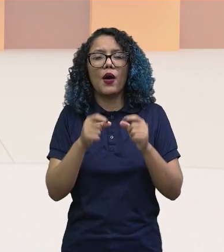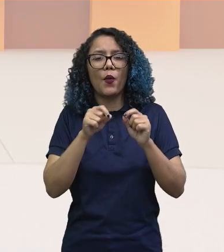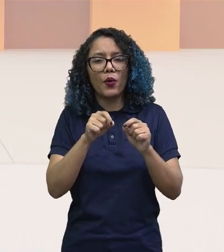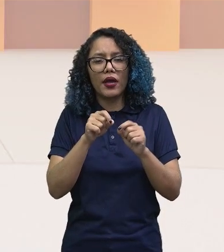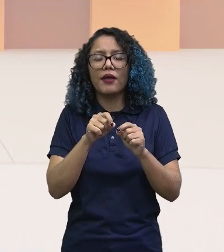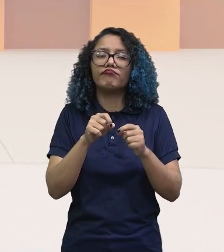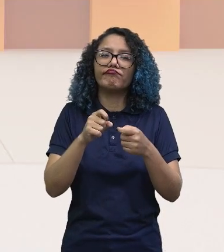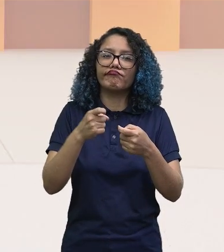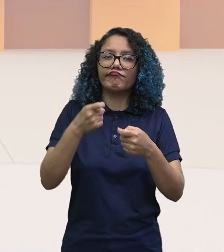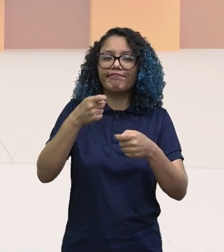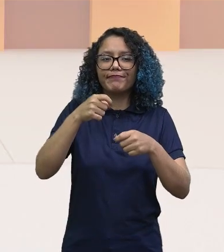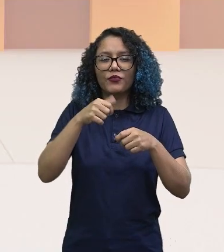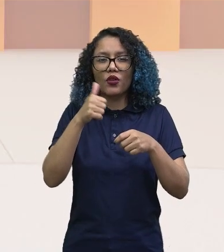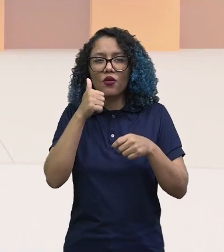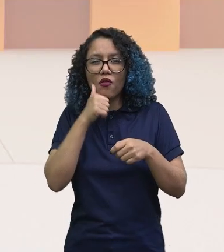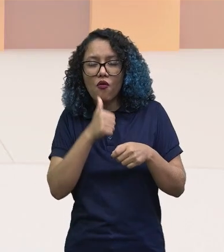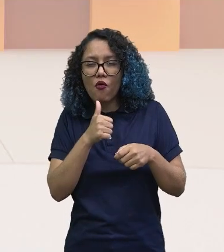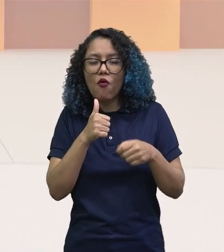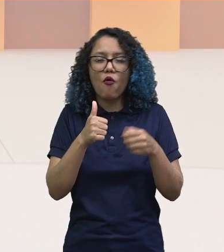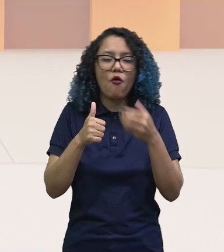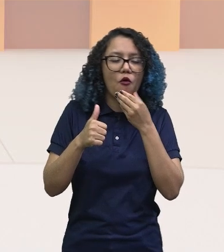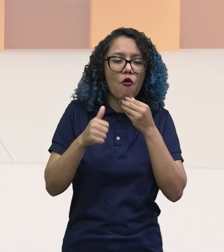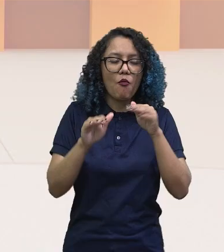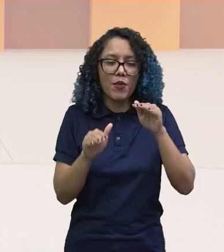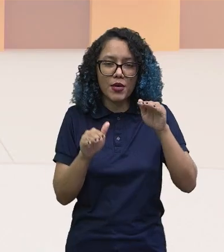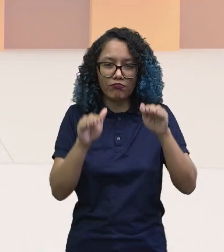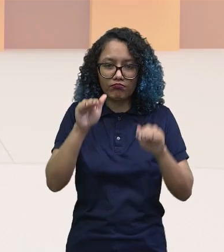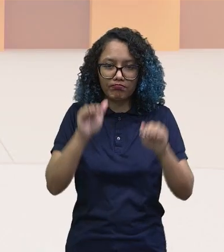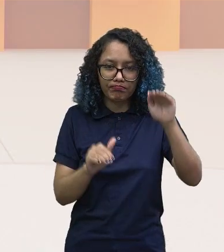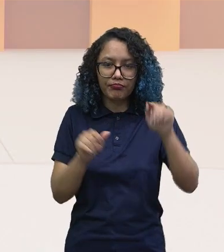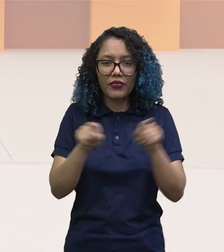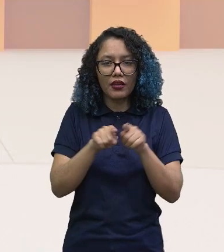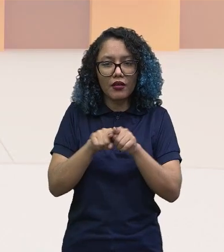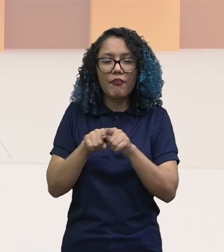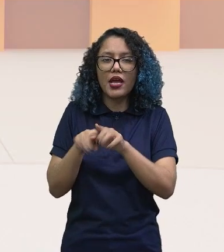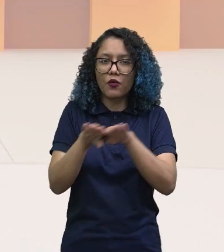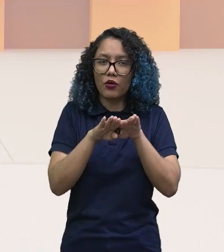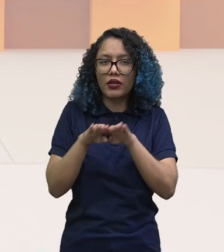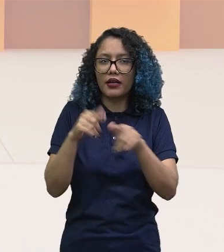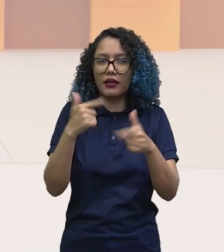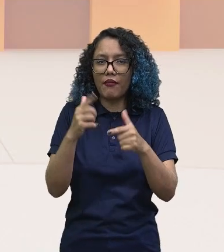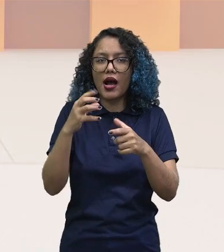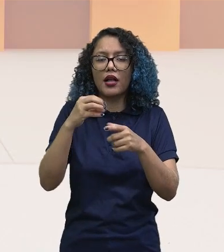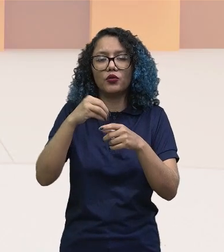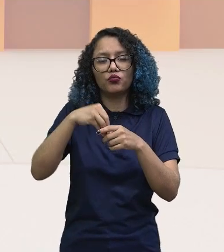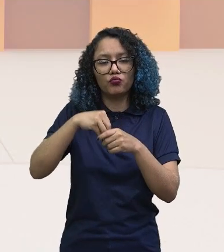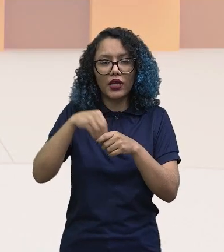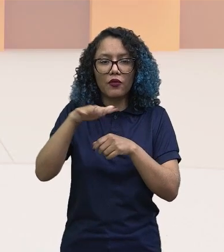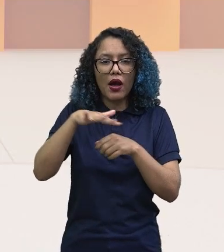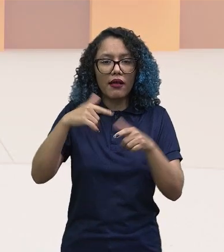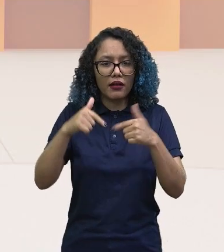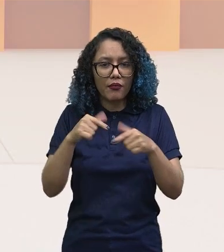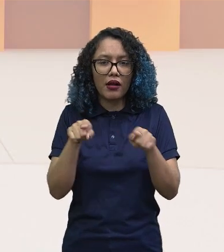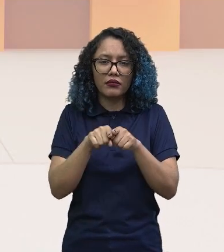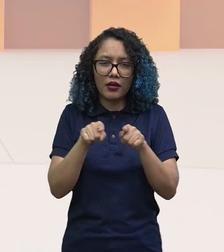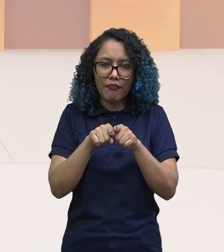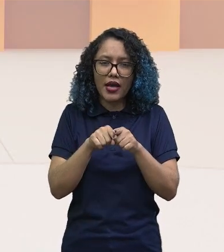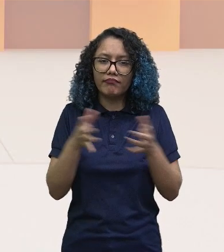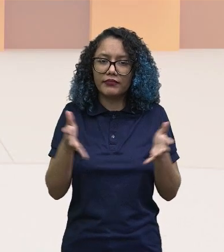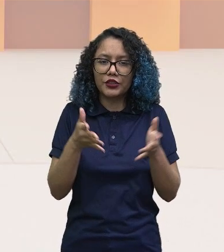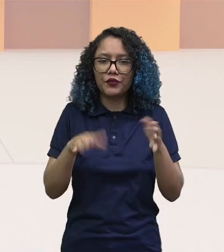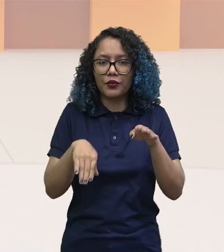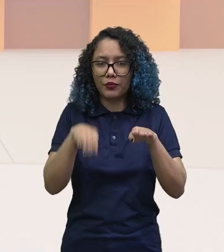sexismo e pela igualdade de oportunidades no mercado de trabalho, promovendo equidade salarial